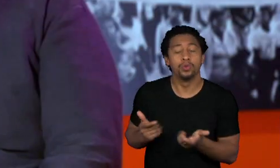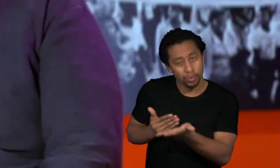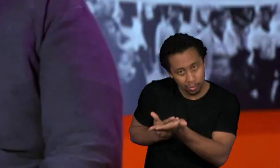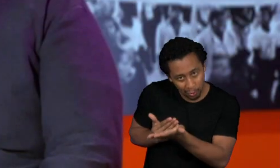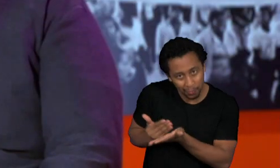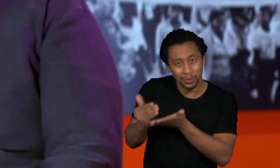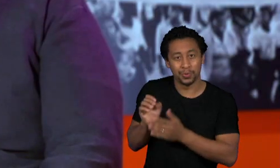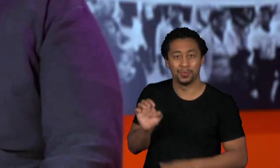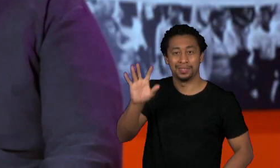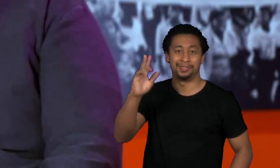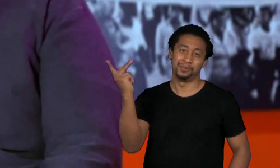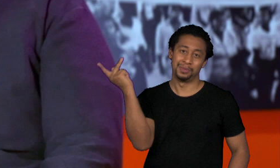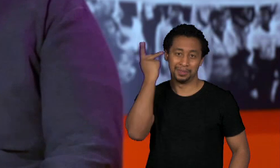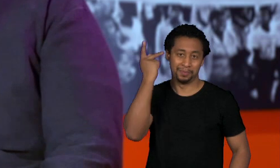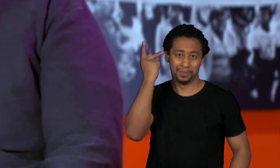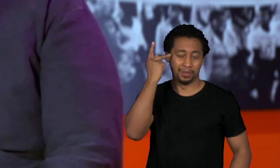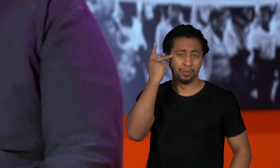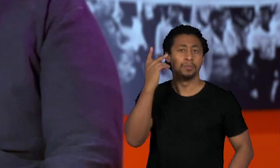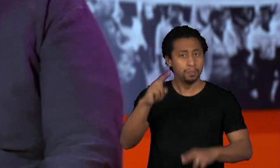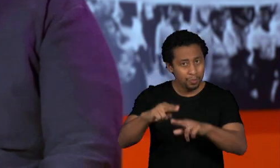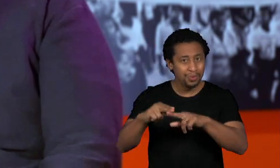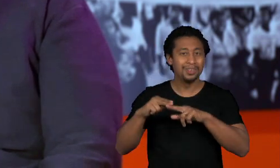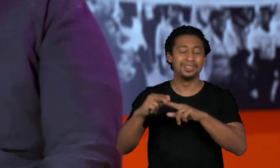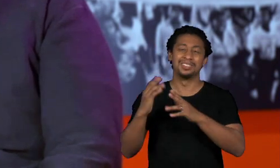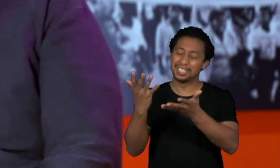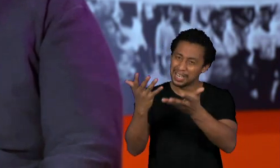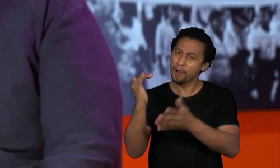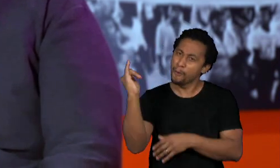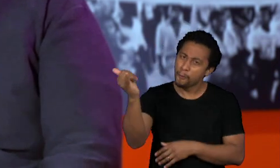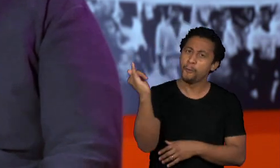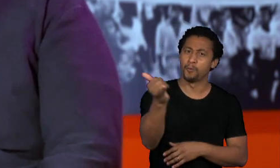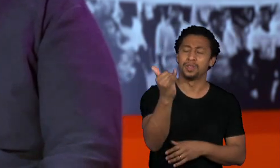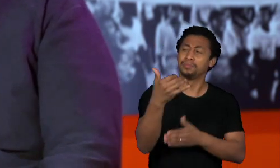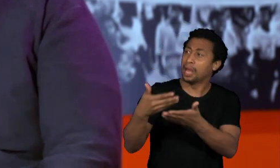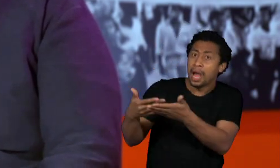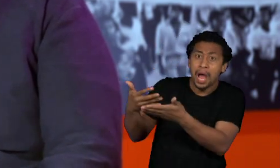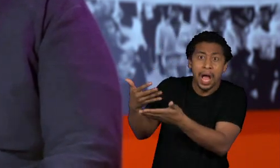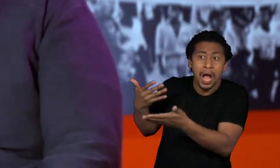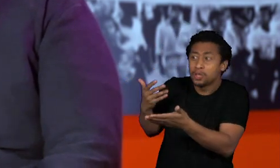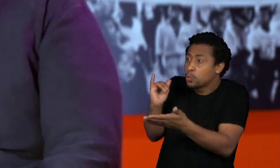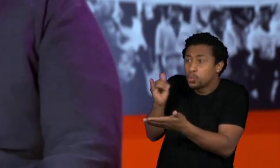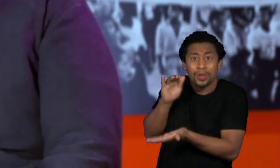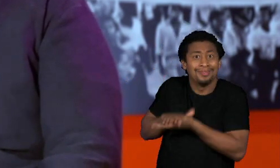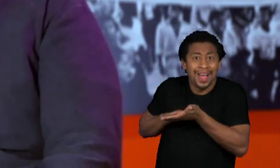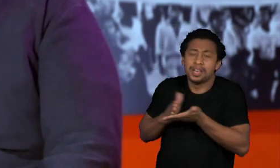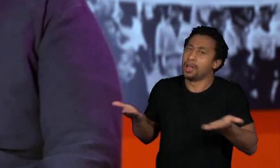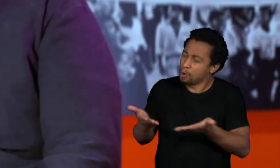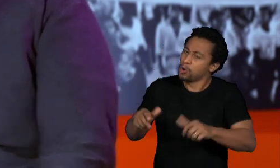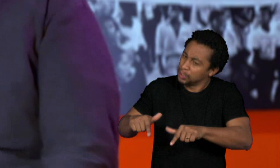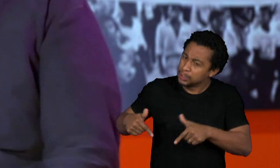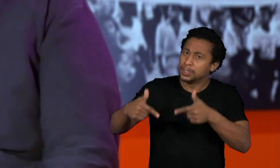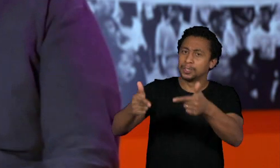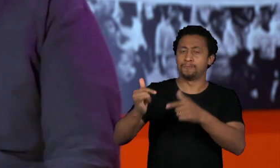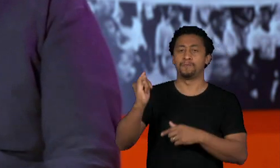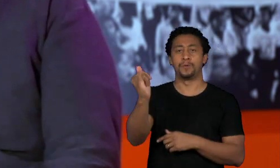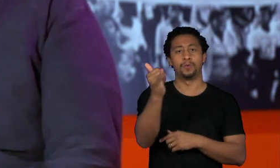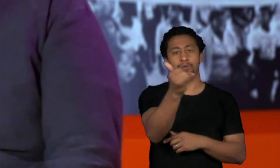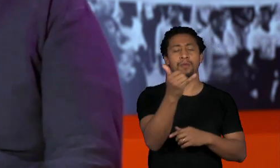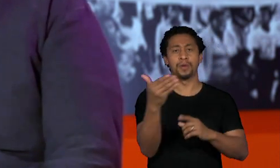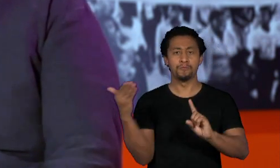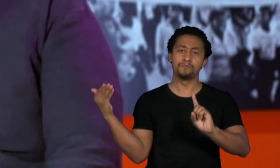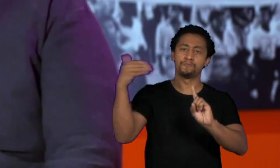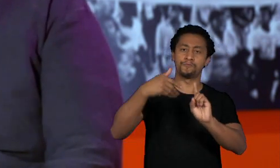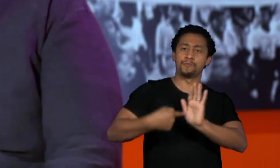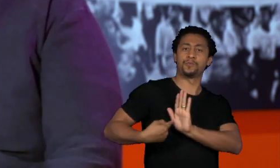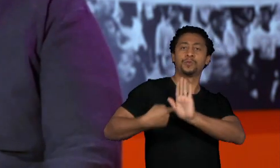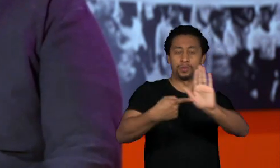justamente sobre o apagamento dessa história, né? É por isso que a ideia de memória é importante. A memória serve para produzir referência. A